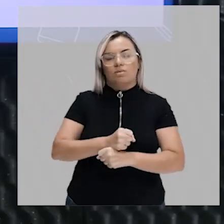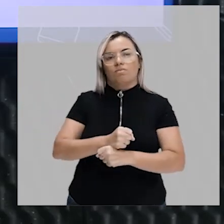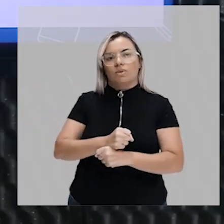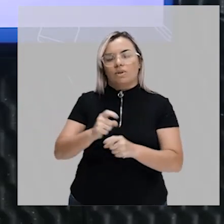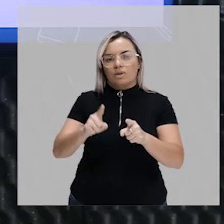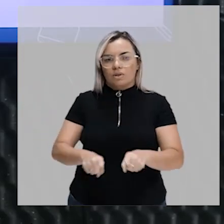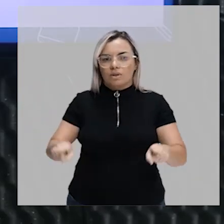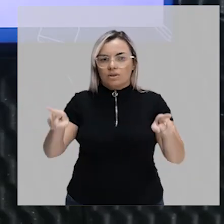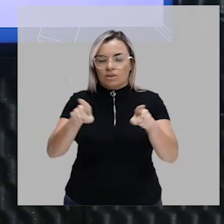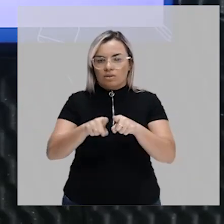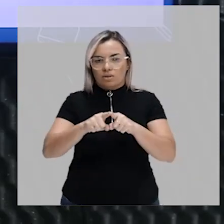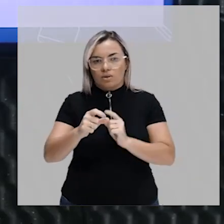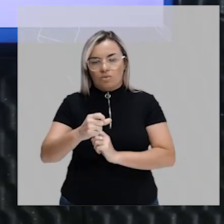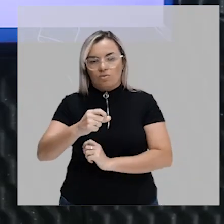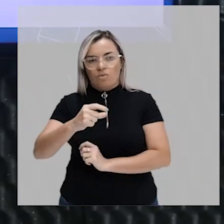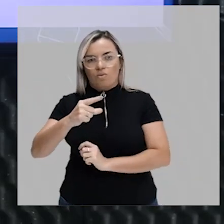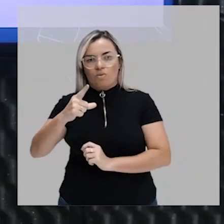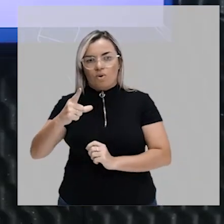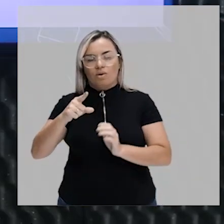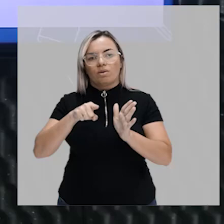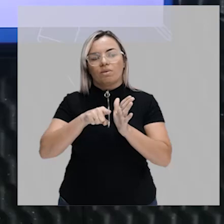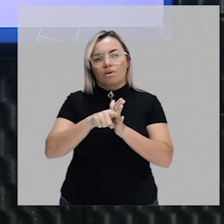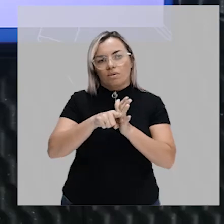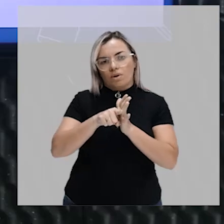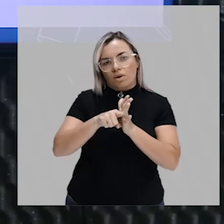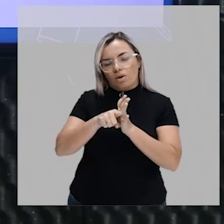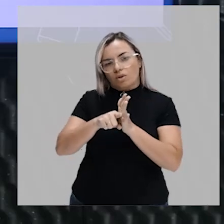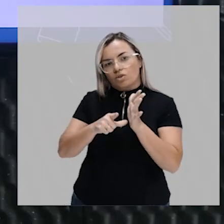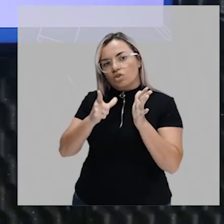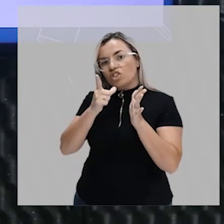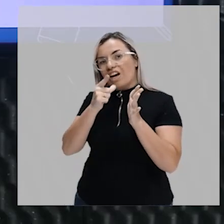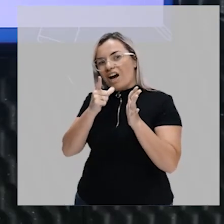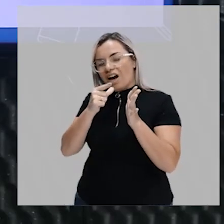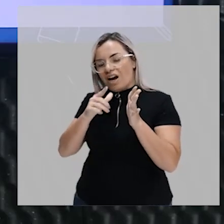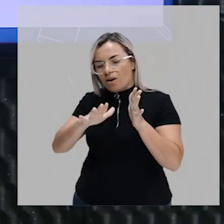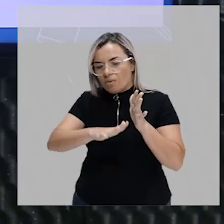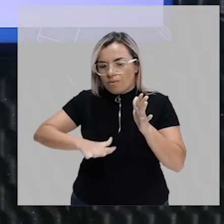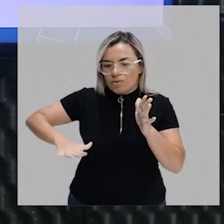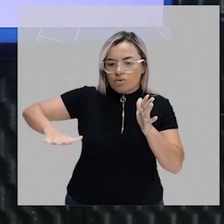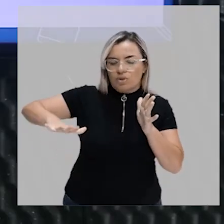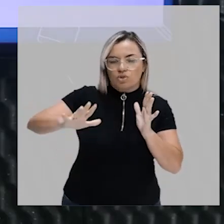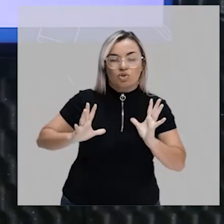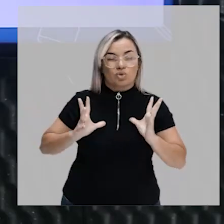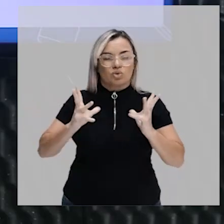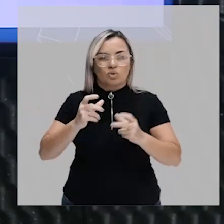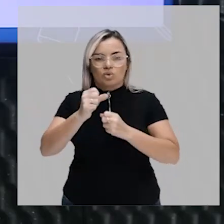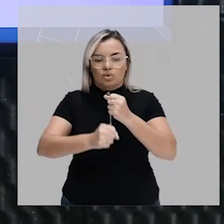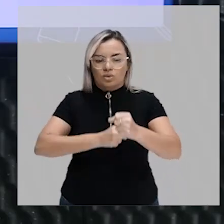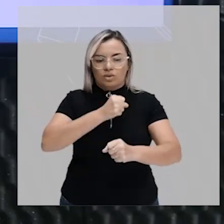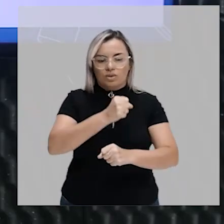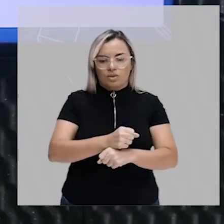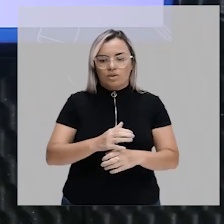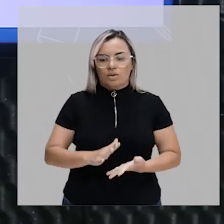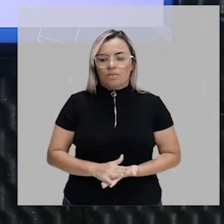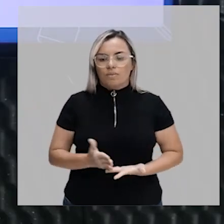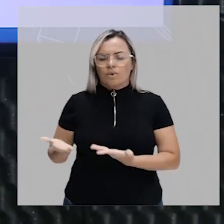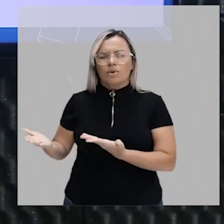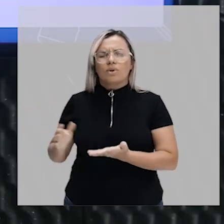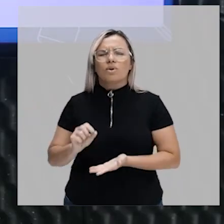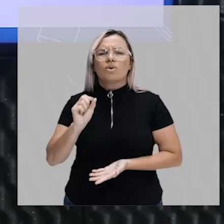índice pluviométrico durante o ano, tá certo? Então não temos uma floresta temperada. Marcos, o que é essa floresta